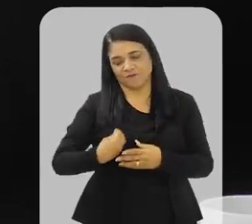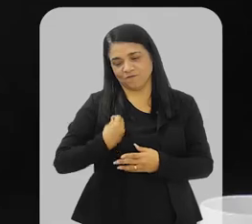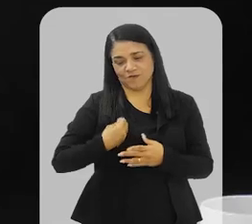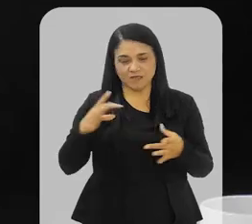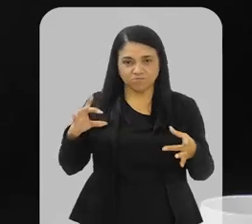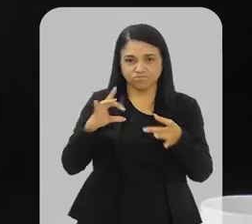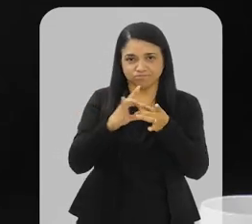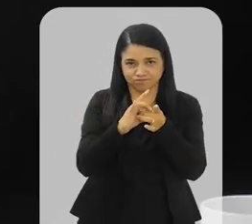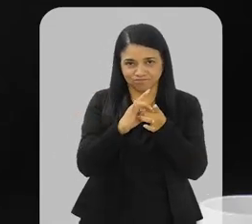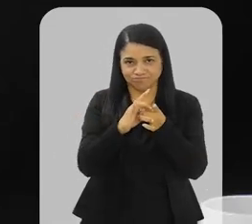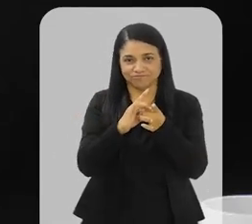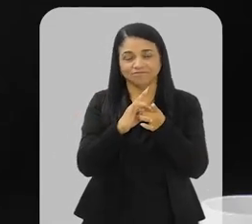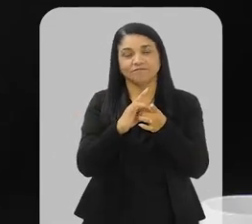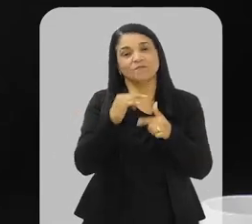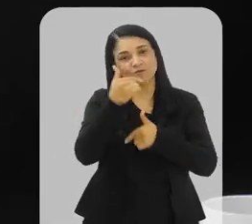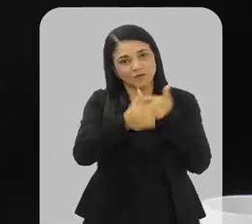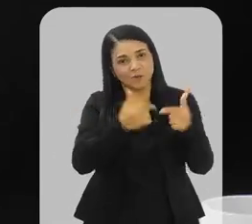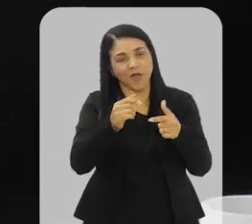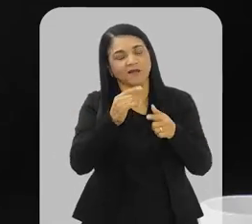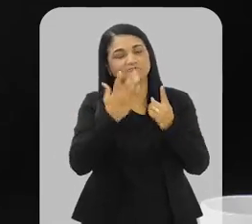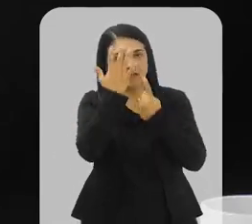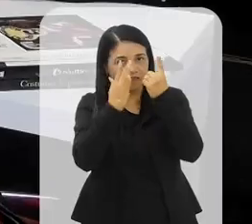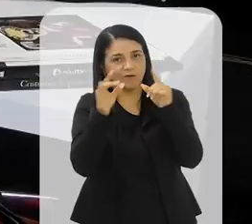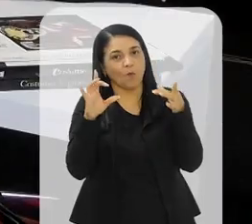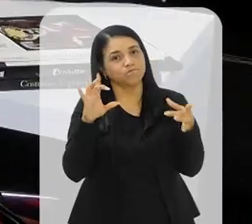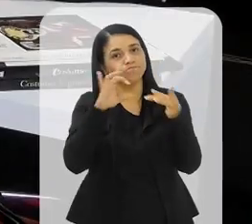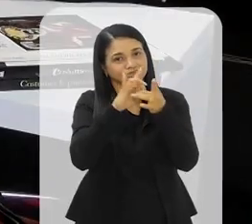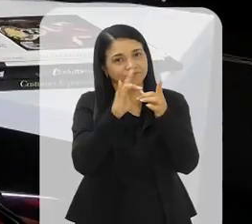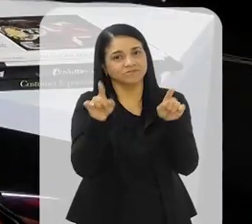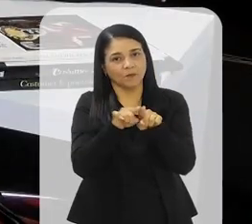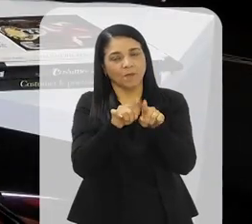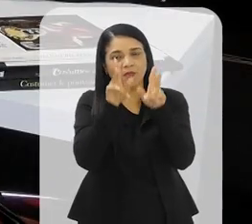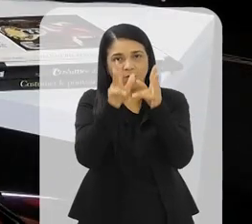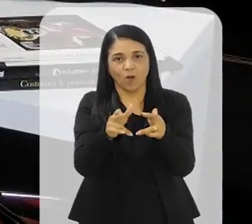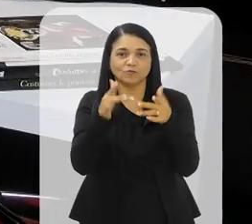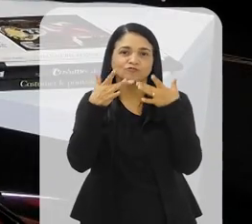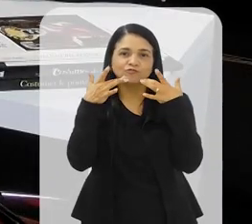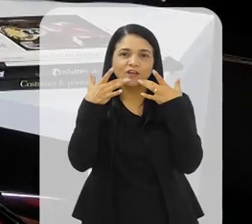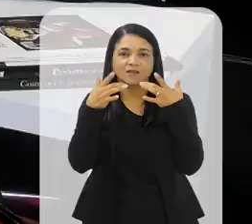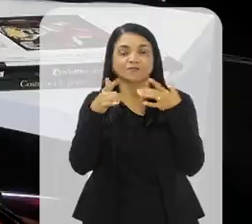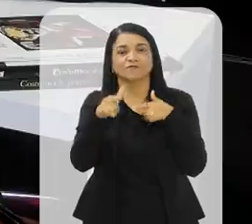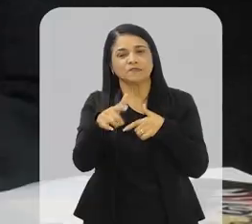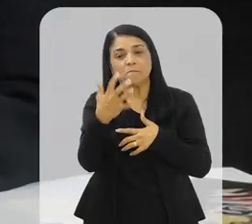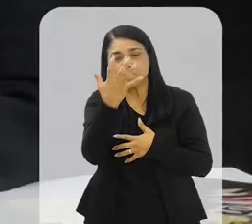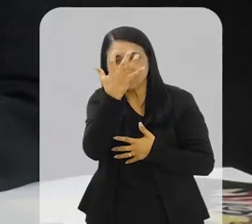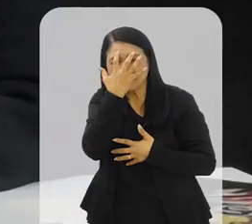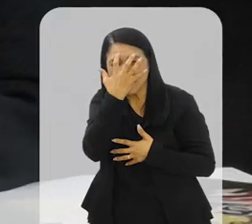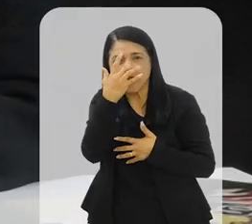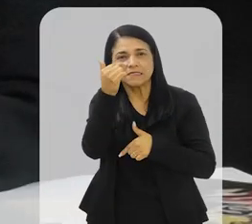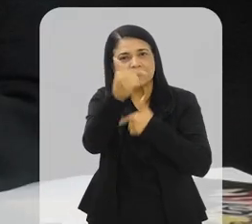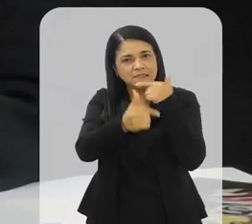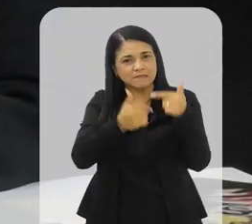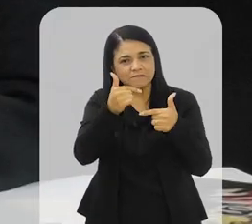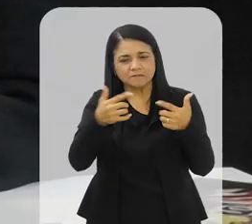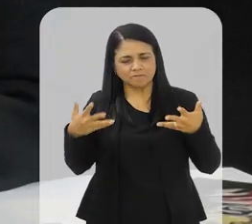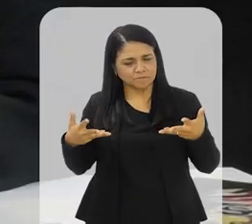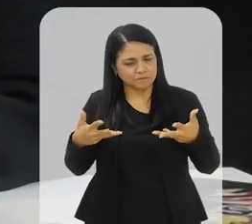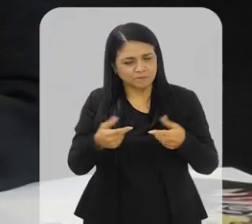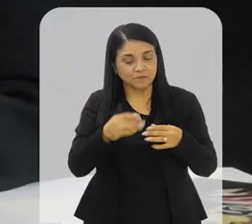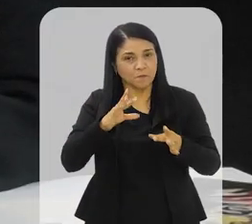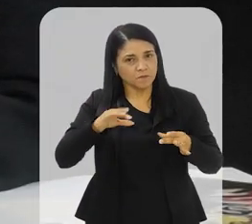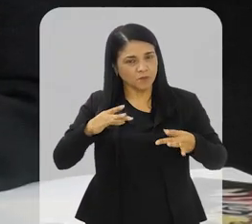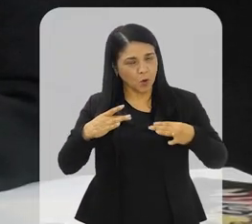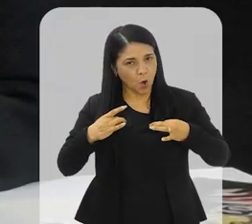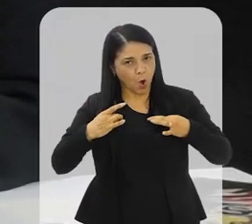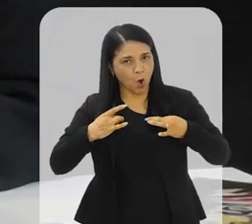ela sempre que eu posso meus trabalhos no carnaval também e você trabalhava com uma mágica era uma qualidade excelente um